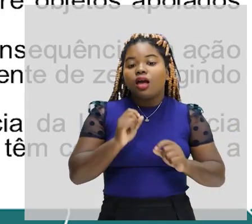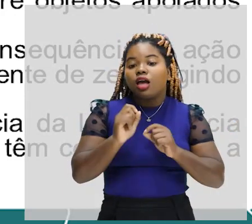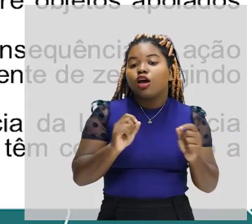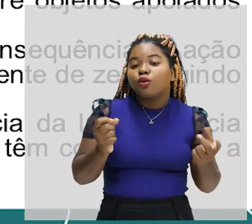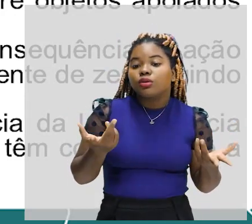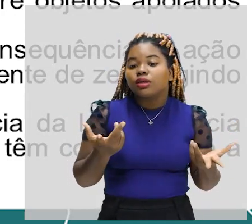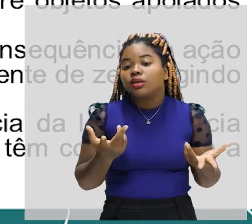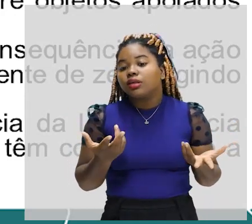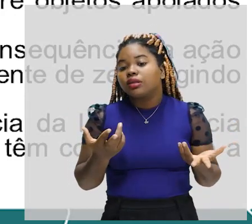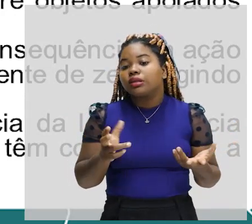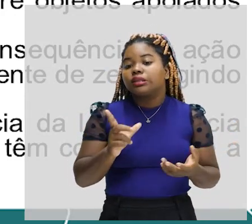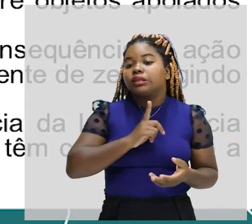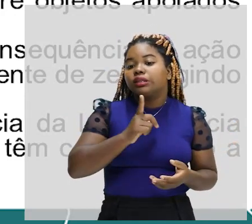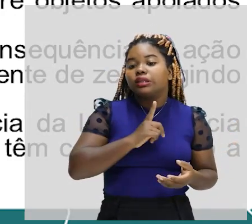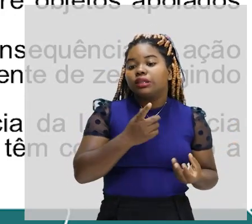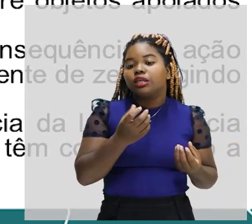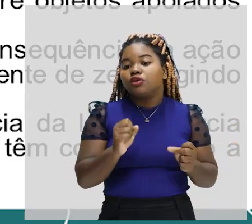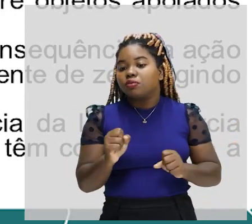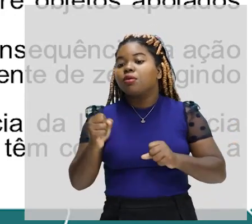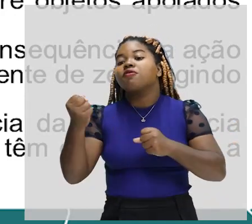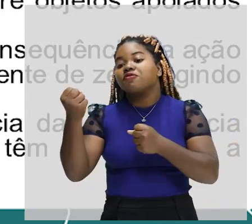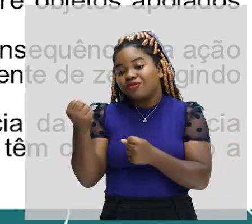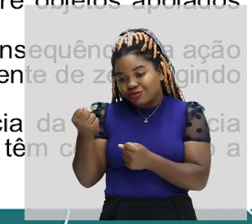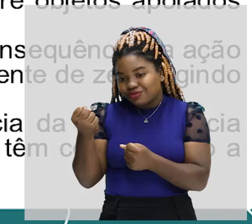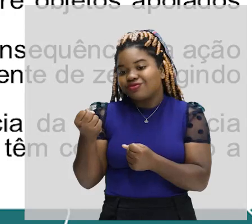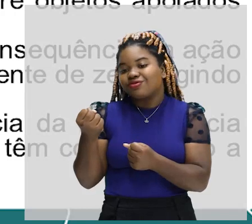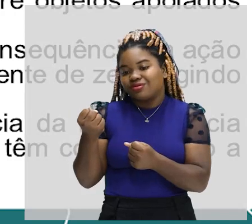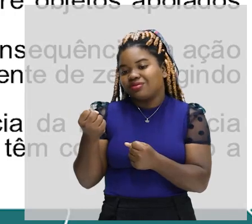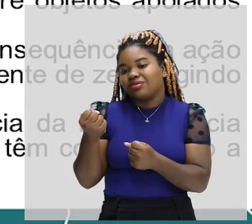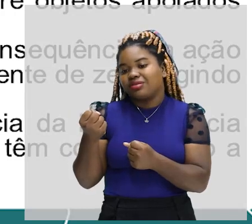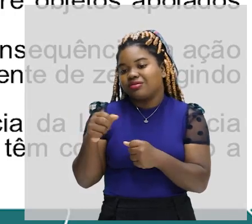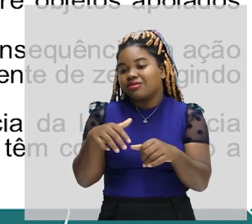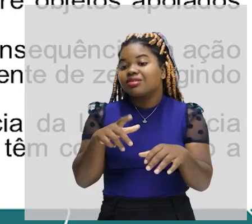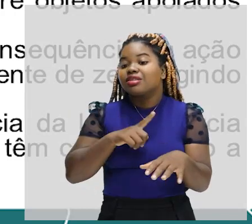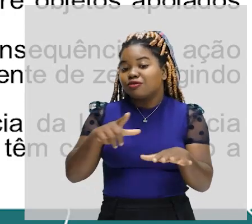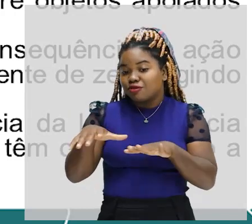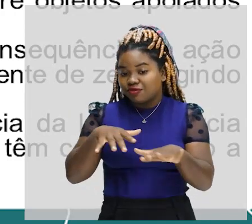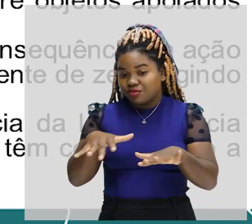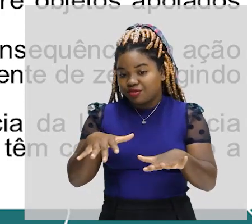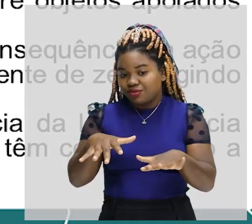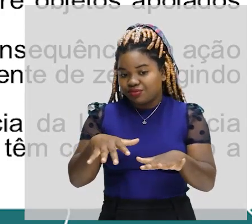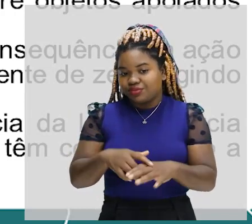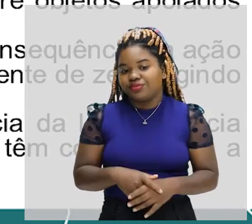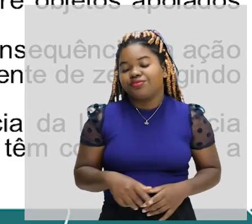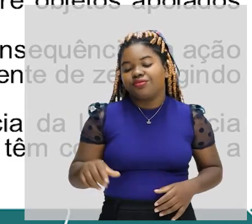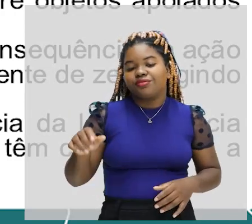força, né, constante sobre um corpo que se move. Letra B.